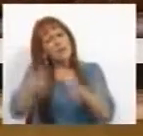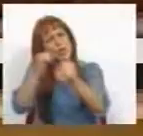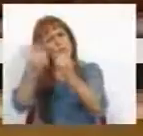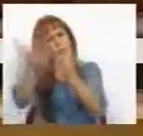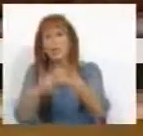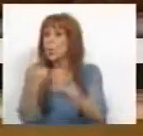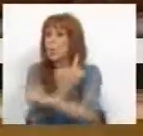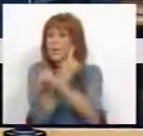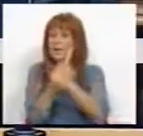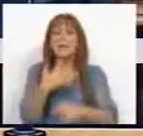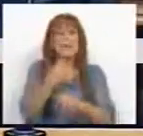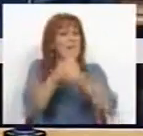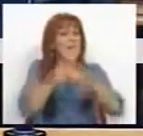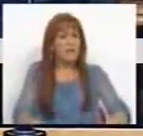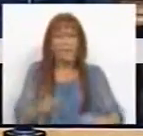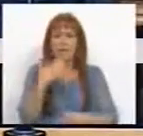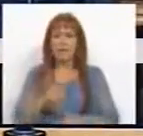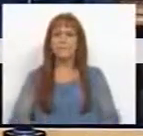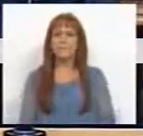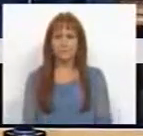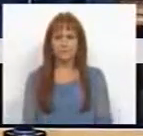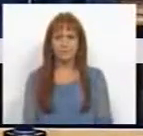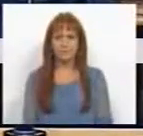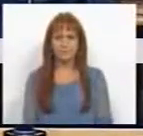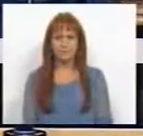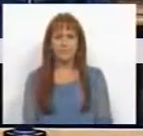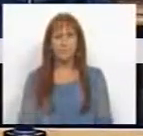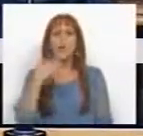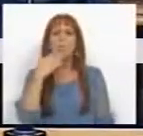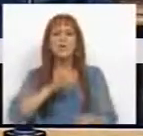documentos, que é uma coisa substancialmente diferente. Muito obrigado. Muito obrigado, Sr. Deputado. Já o